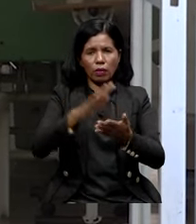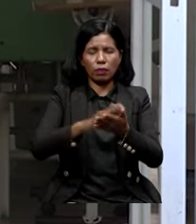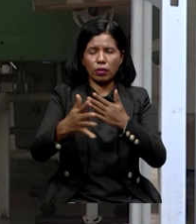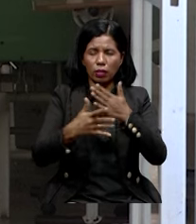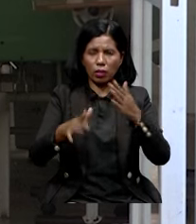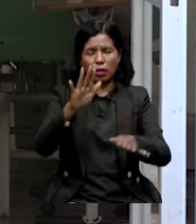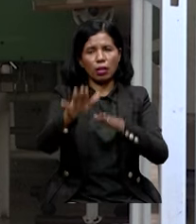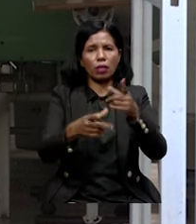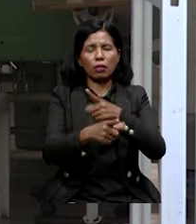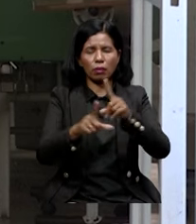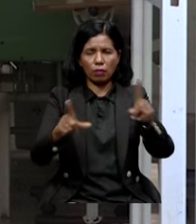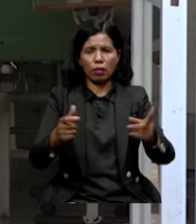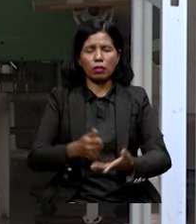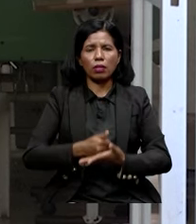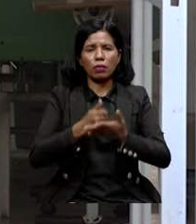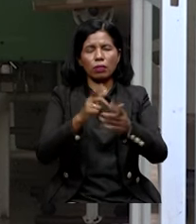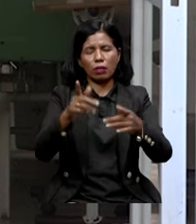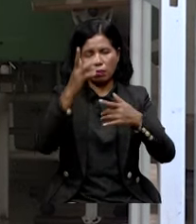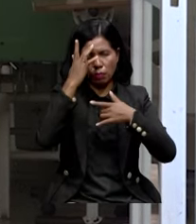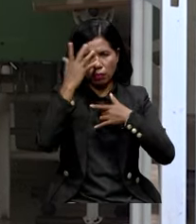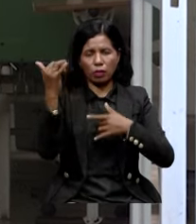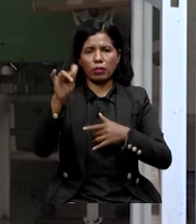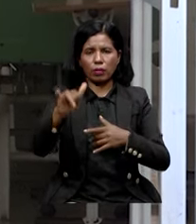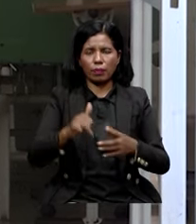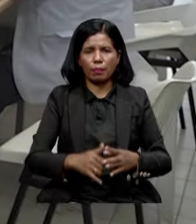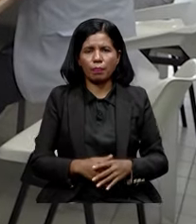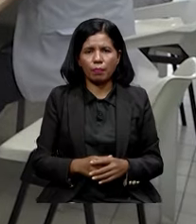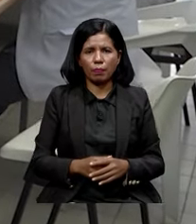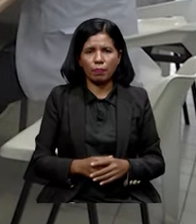livre, onde o tratamento faceran rutina. Marito da Costa, Emerenciana Martins, ZMM.